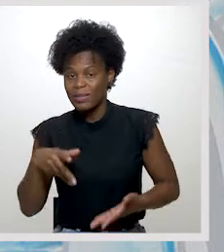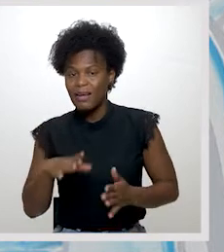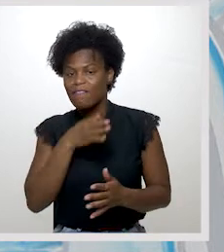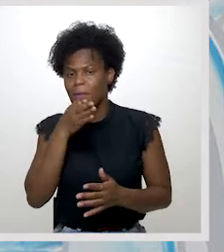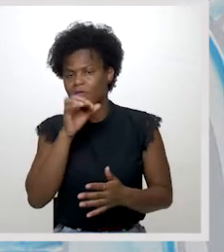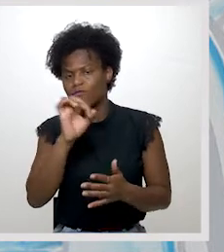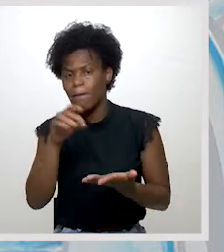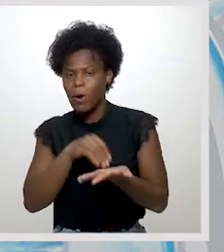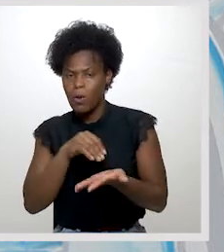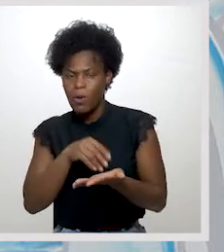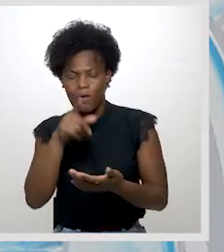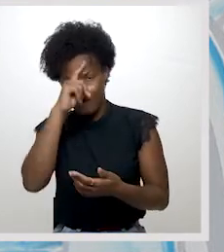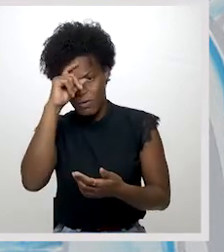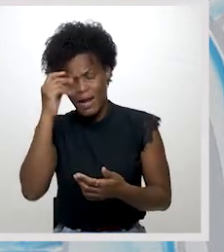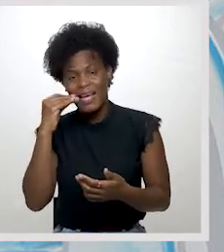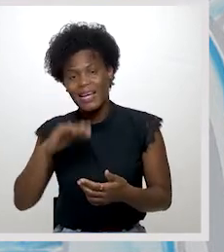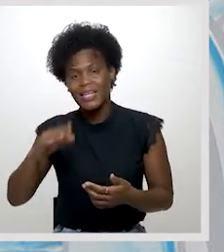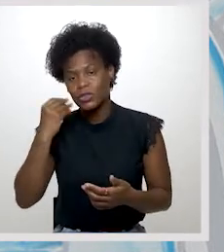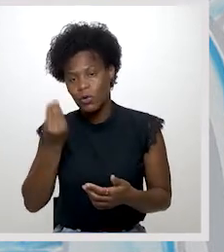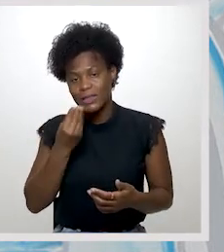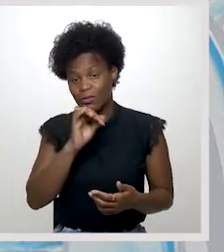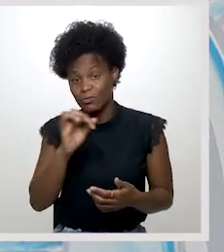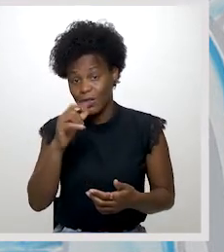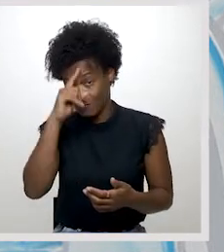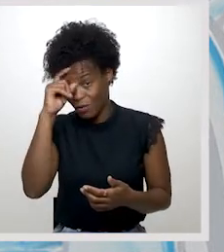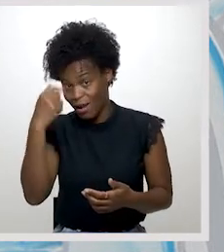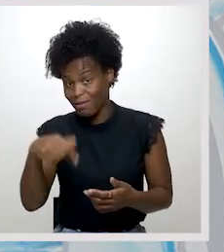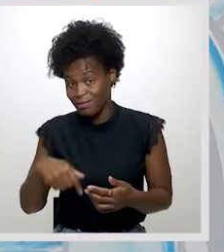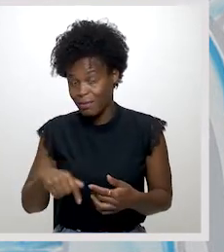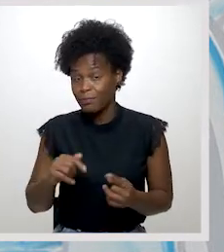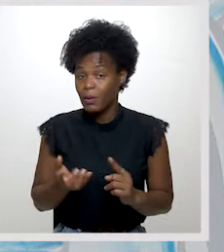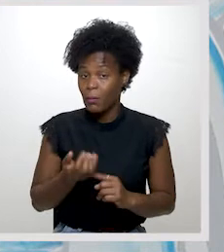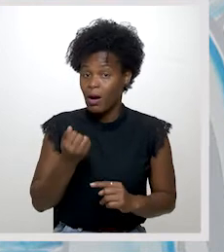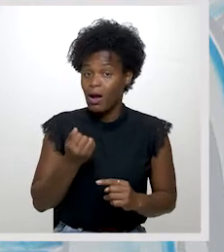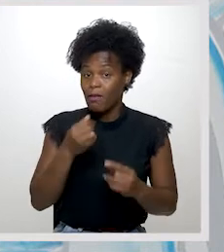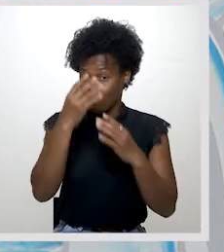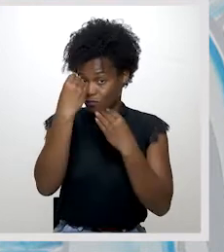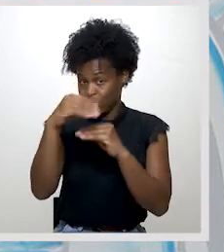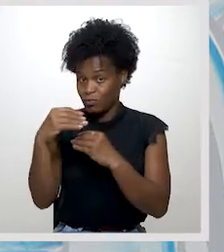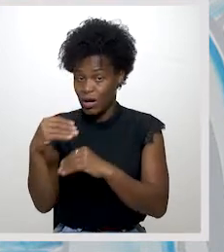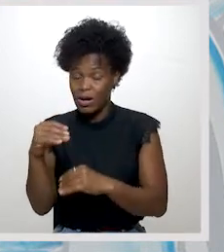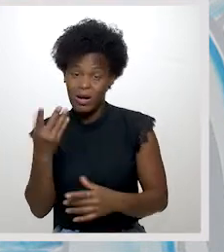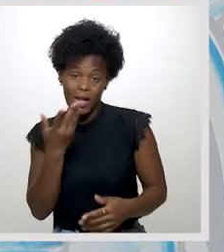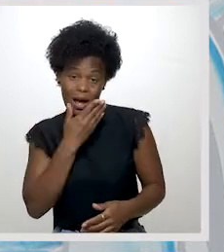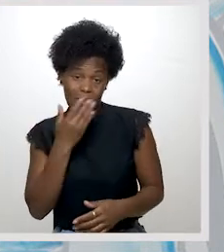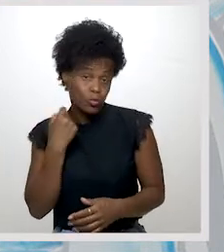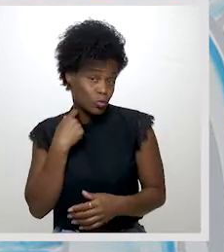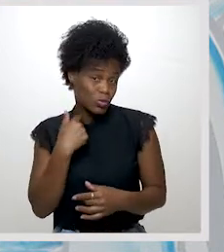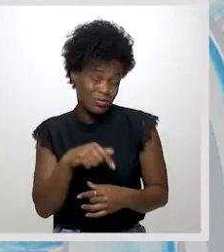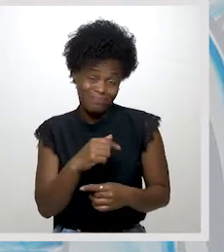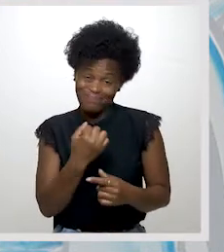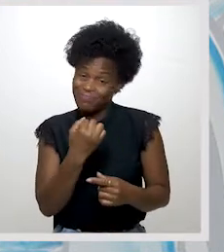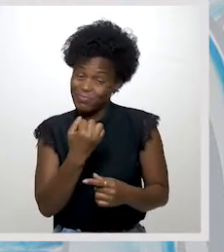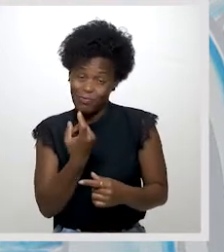dificuldades na sua infância e na sua adolescência em adquirir uma boa formação académica